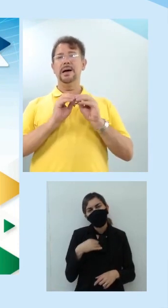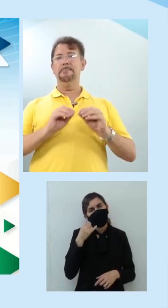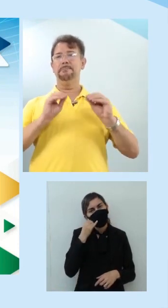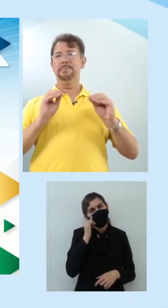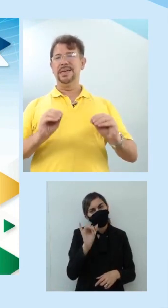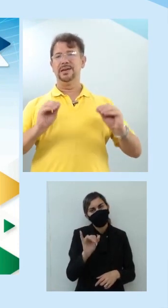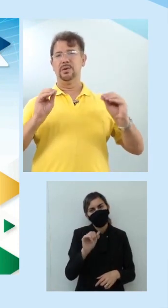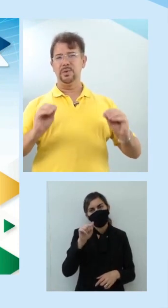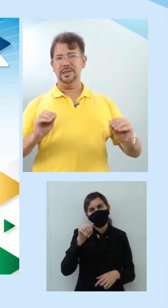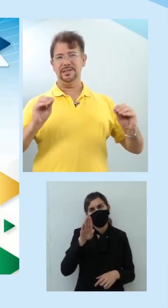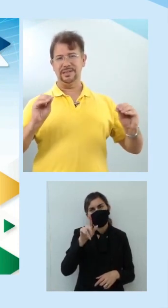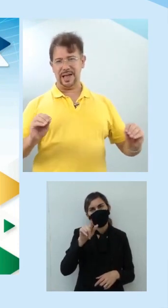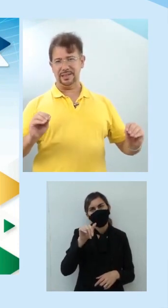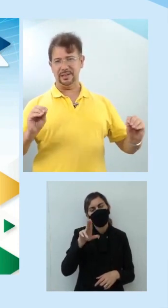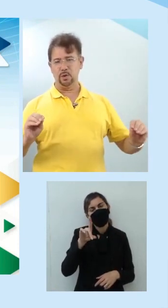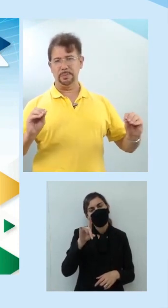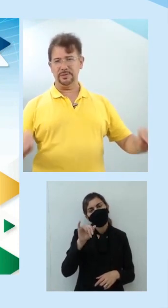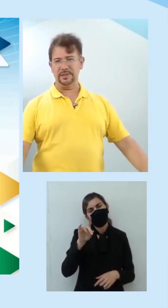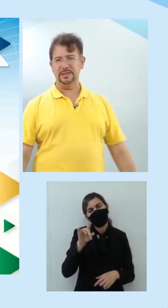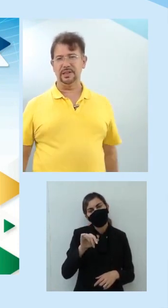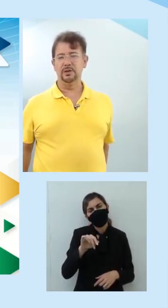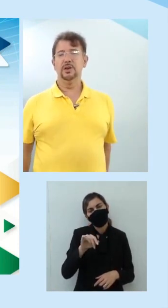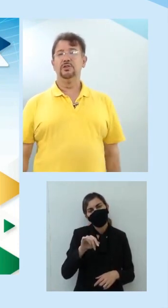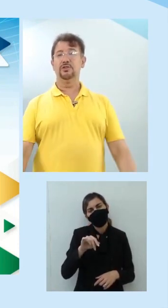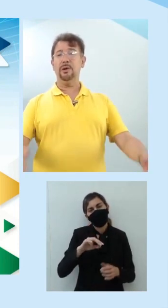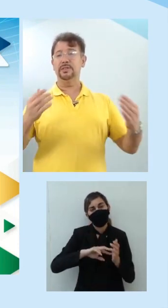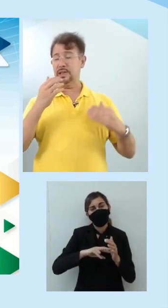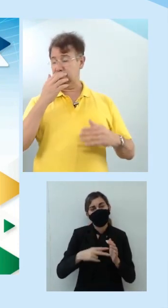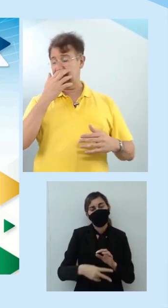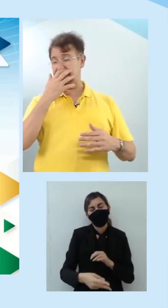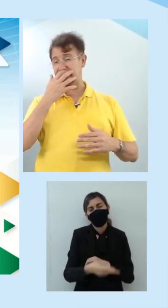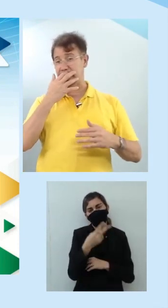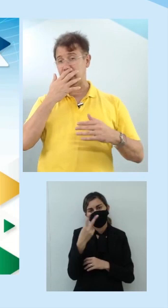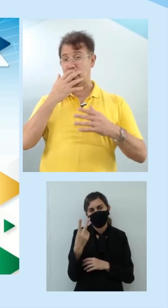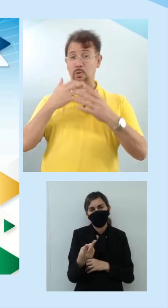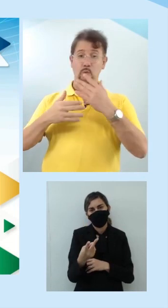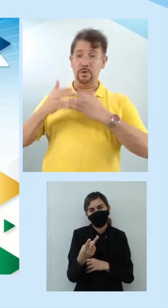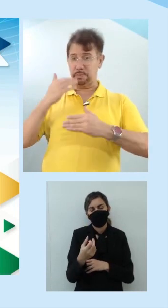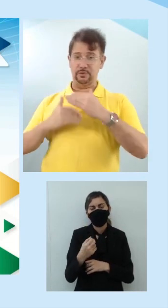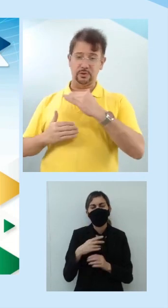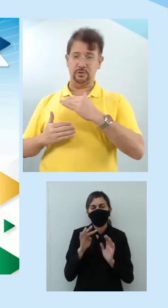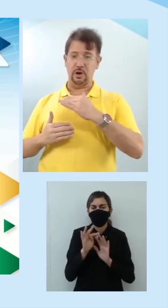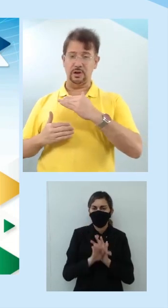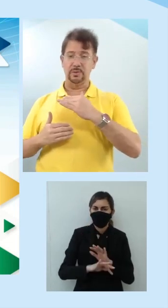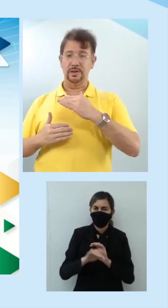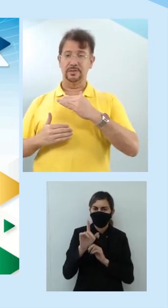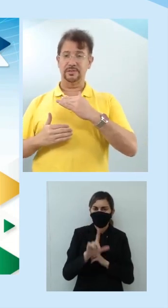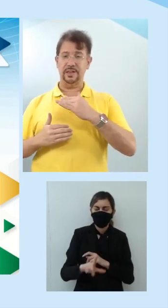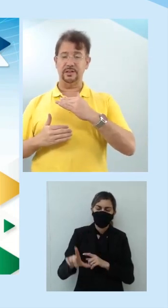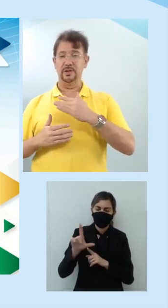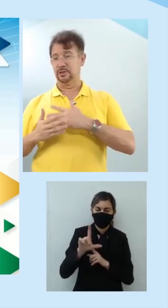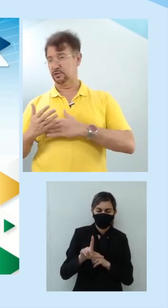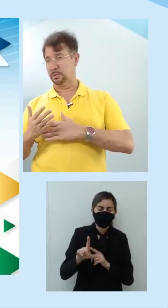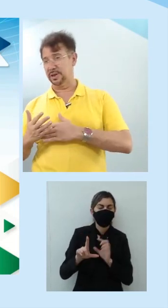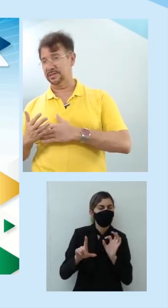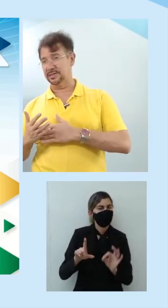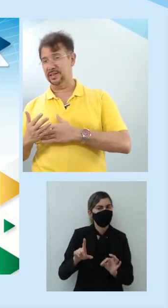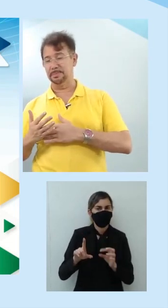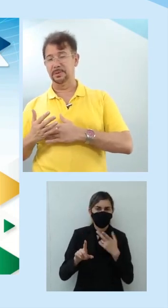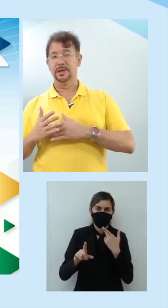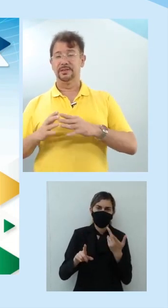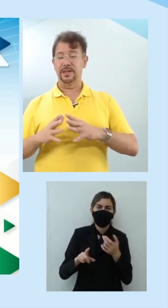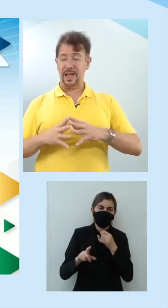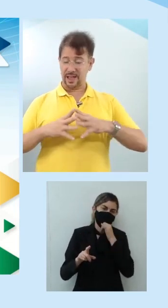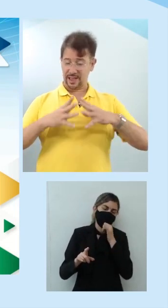evitar a ambiguidade, duplo sentido. Já o texto literário, como algumas pessoas tocam, certo? Sobre esse